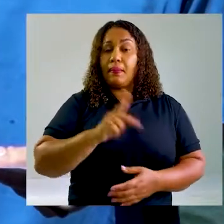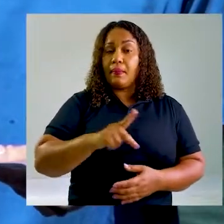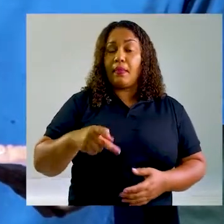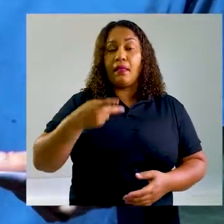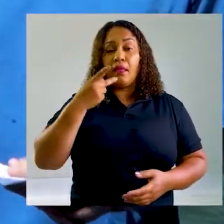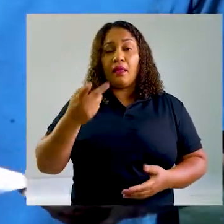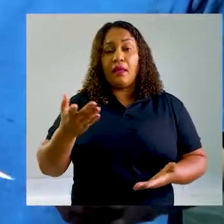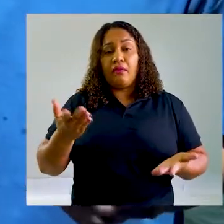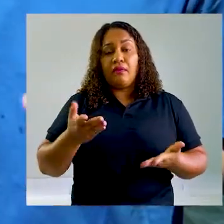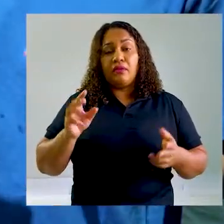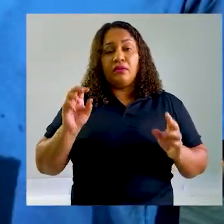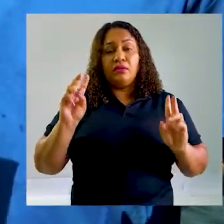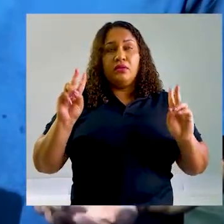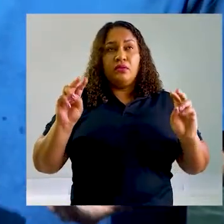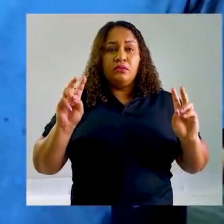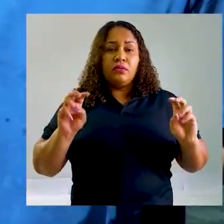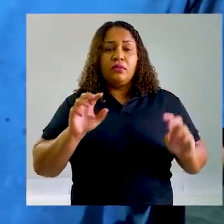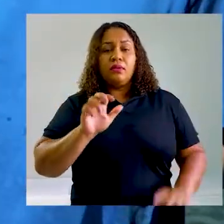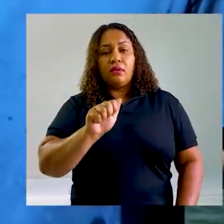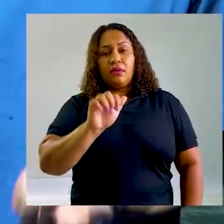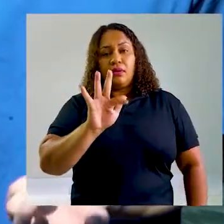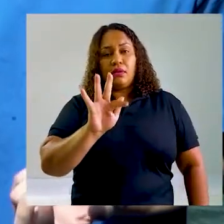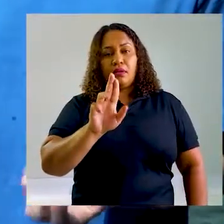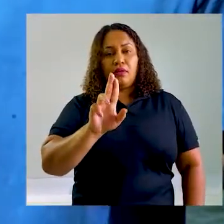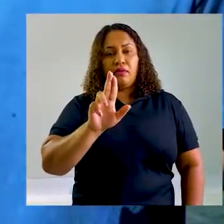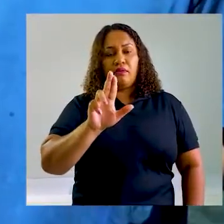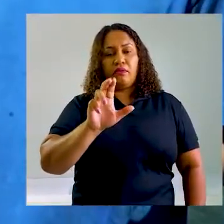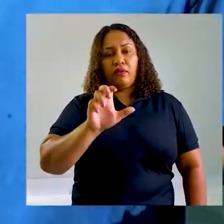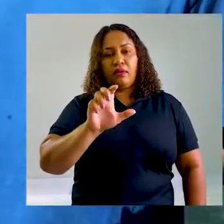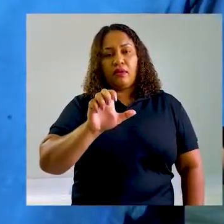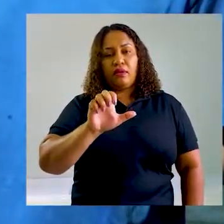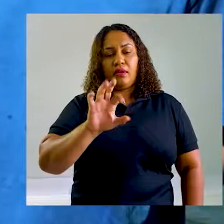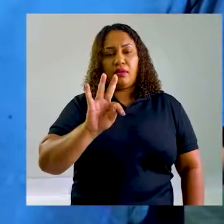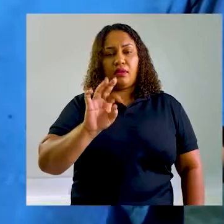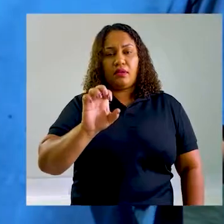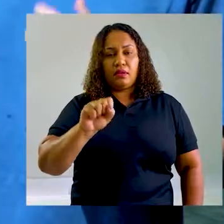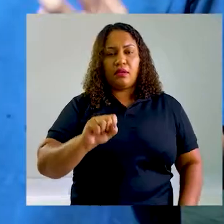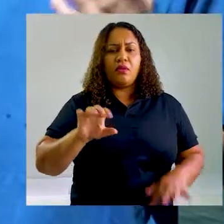agora falando sobre os afluentes, né, do Rio Tocantins.